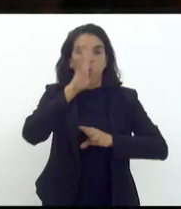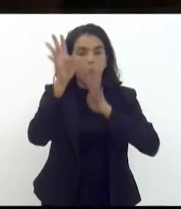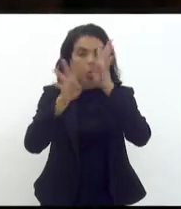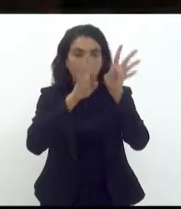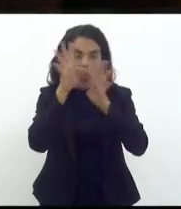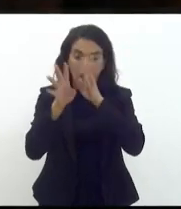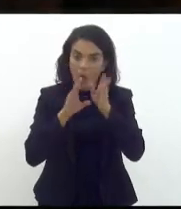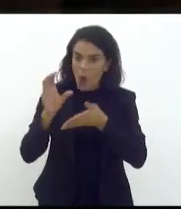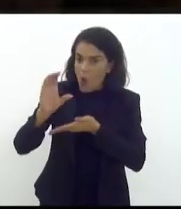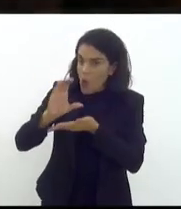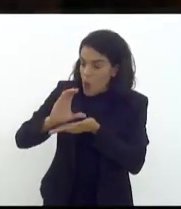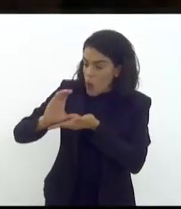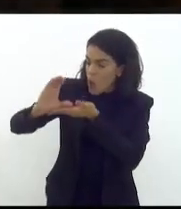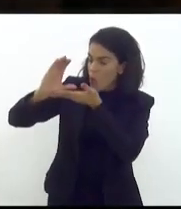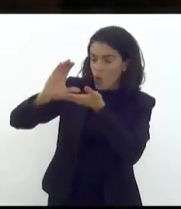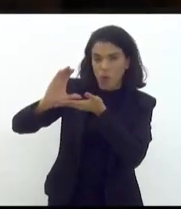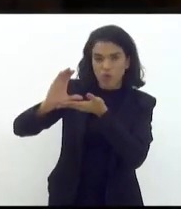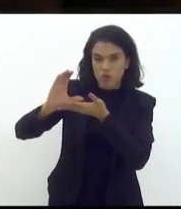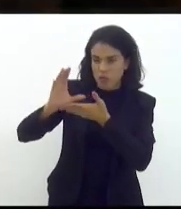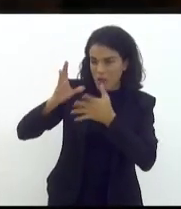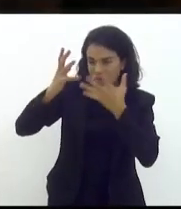um conselho desse